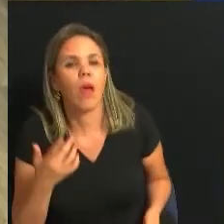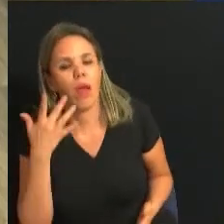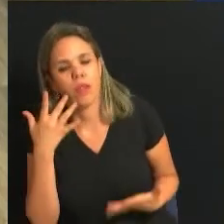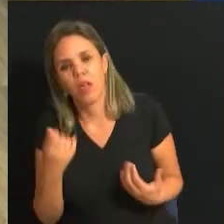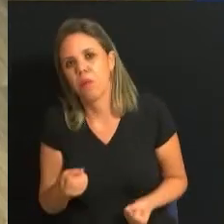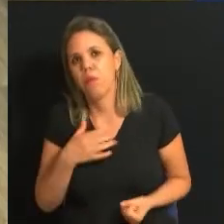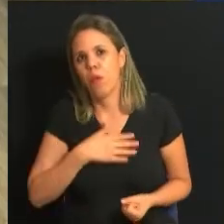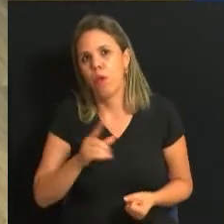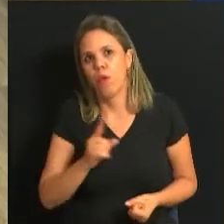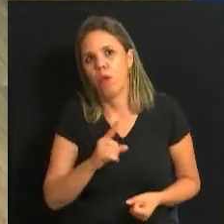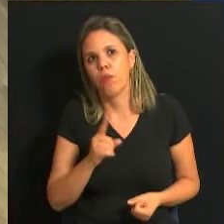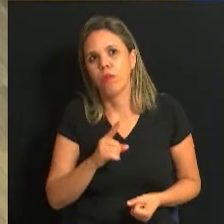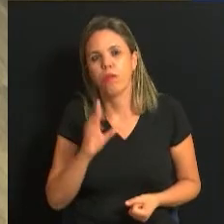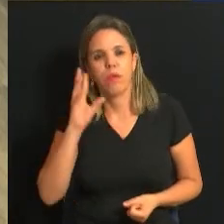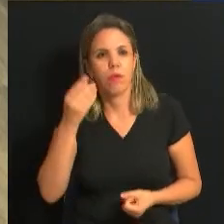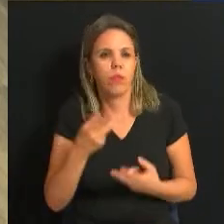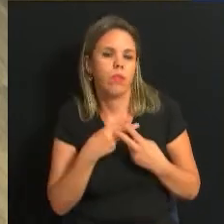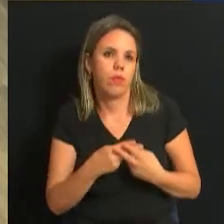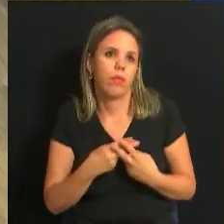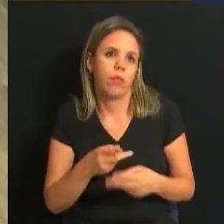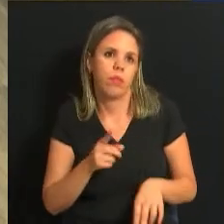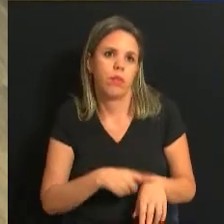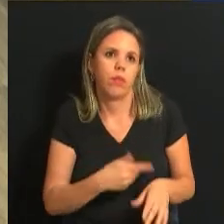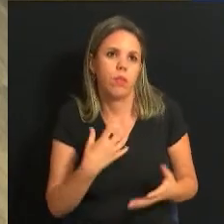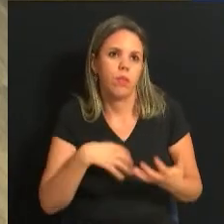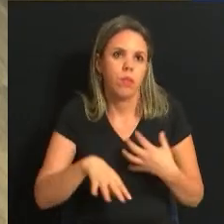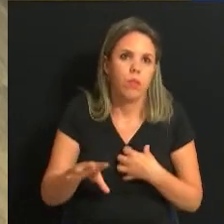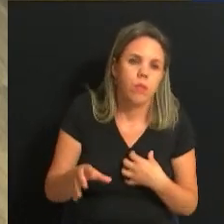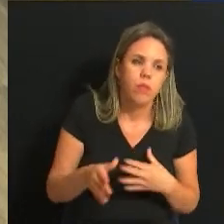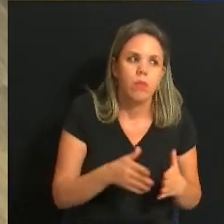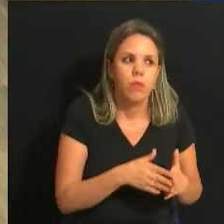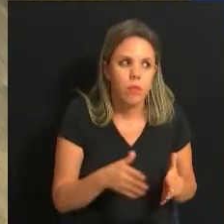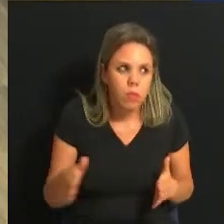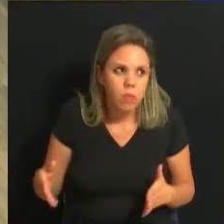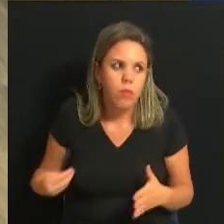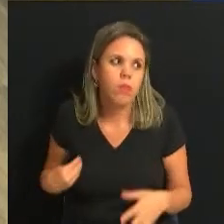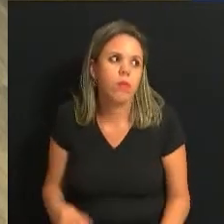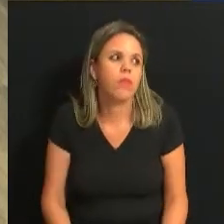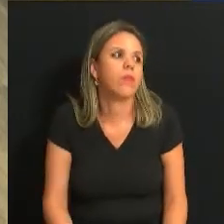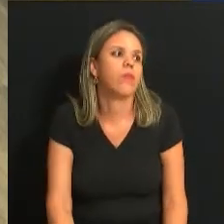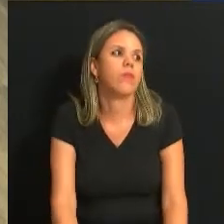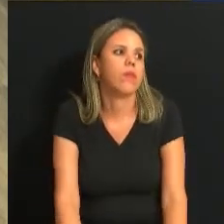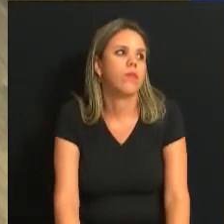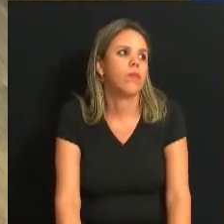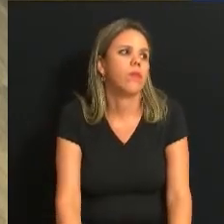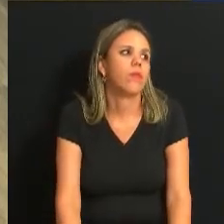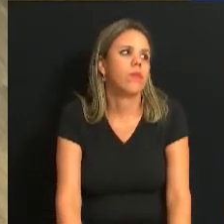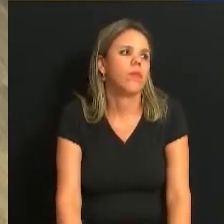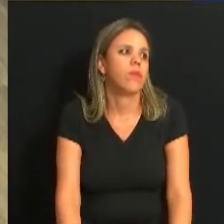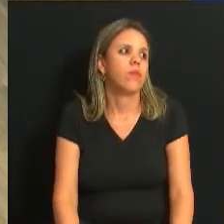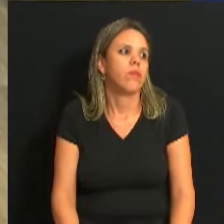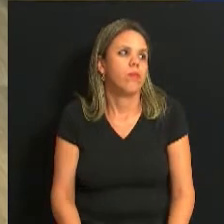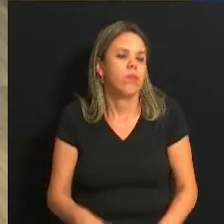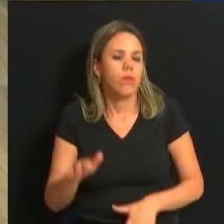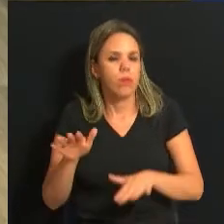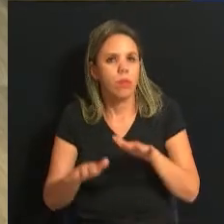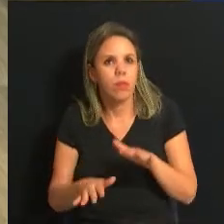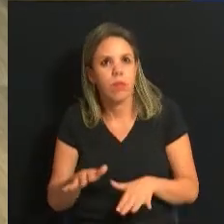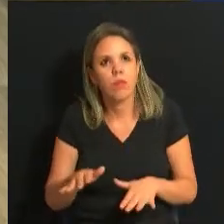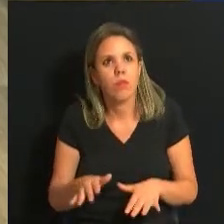também entender, né, o momento que nós estamos vivendo. Agora, Sabrina, muitas vezes para